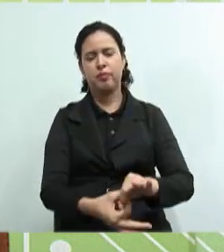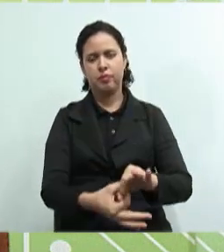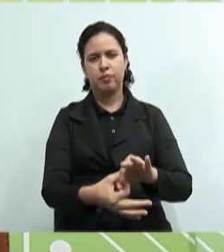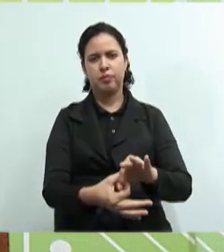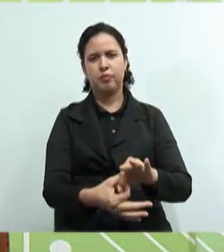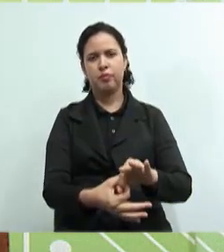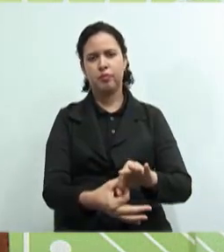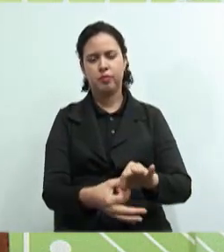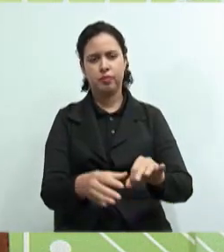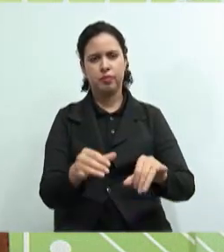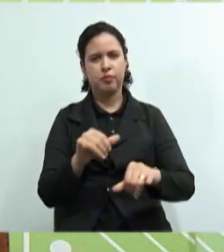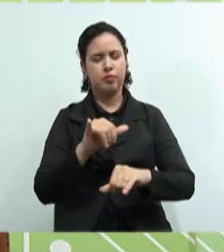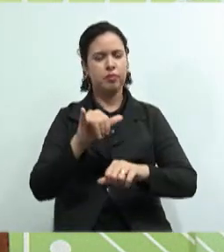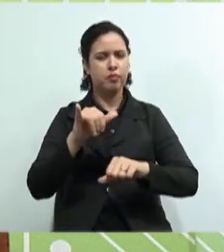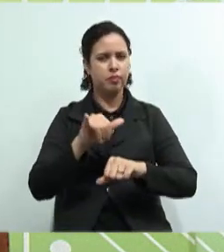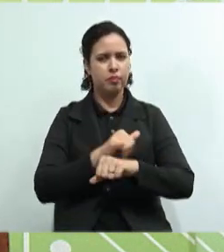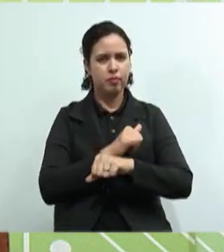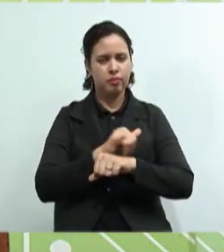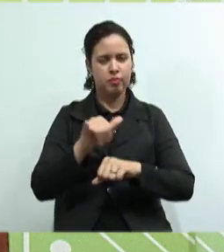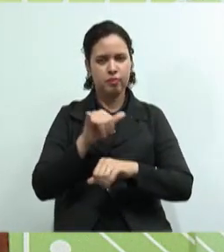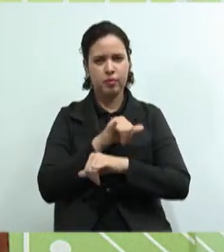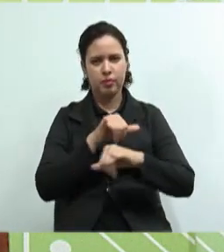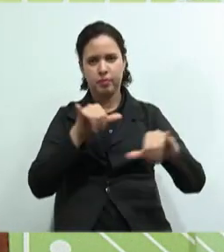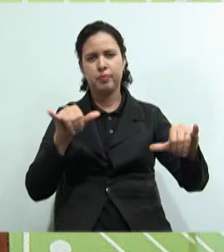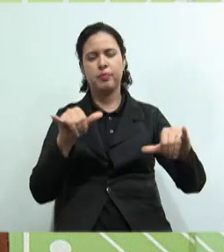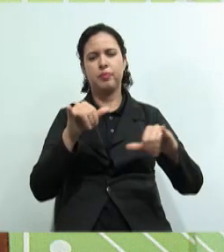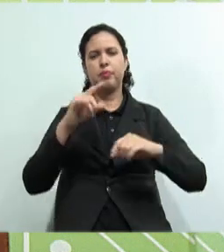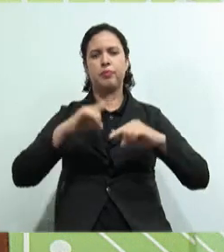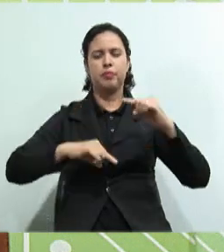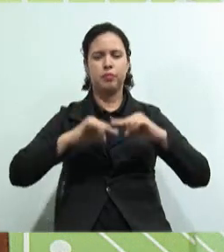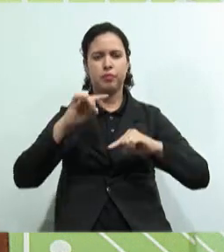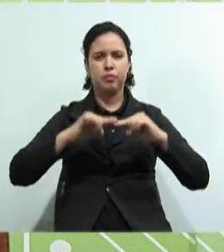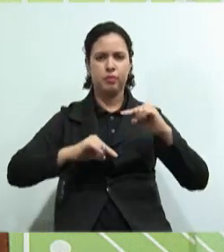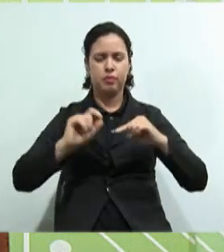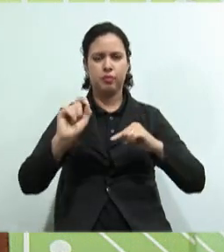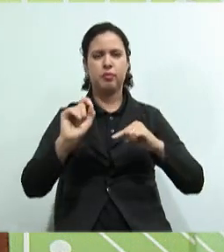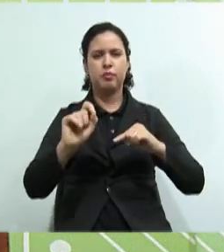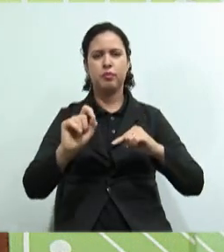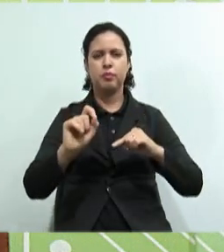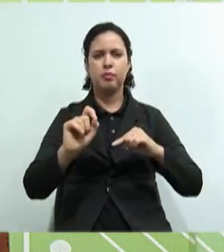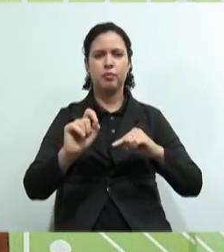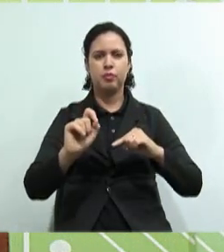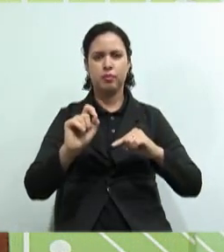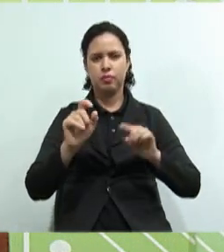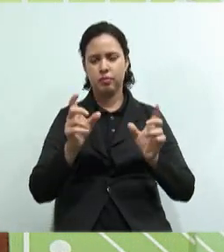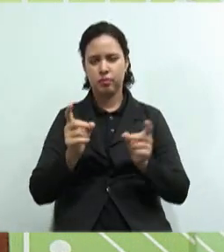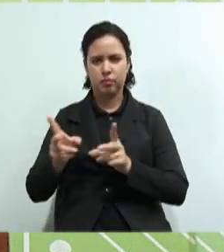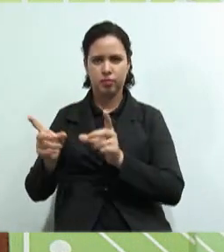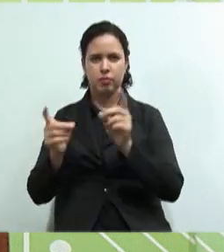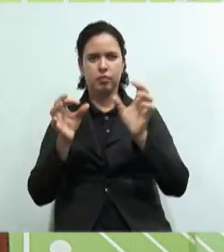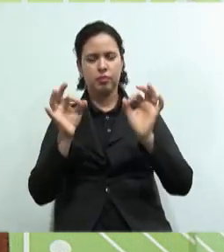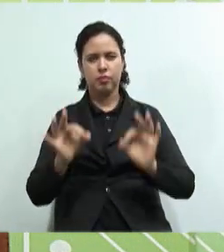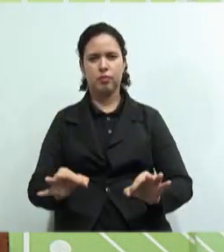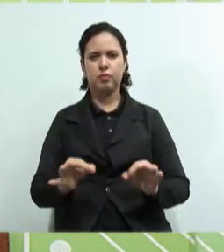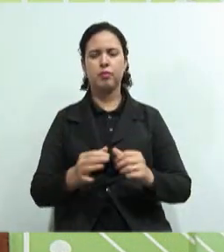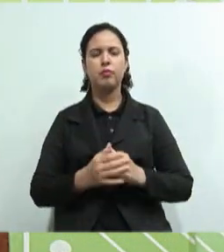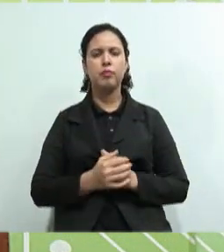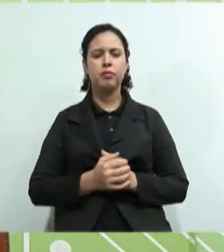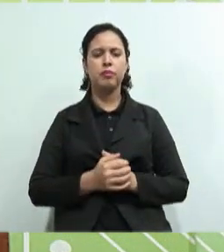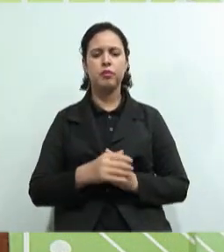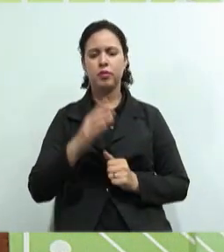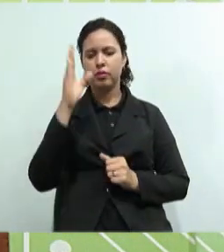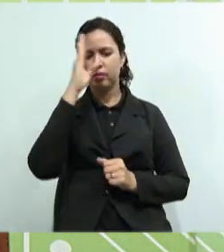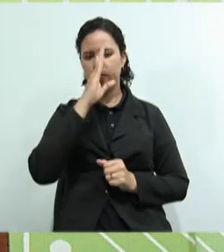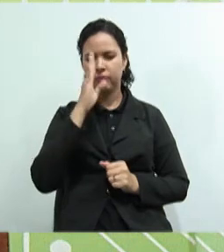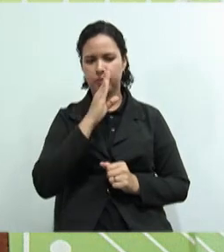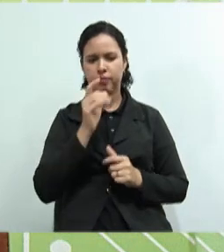de marketing muito forte, para produtos que são considerados produtos de um comércio mais justo. No Brasil, essa tendência tende a